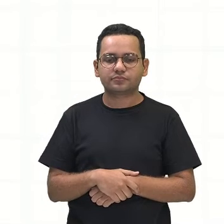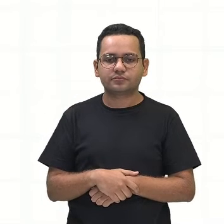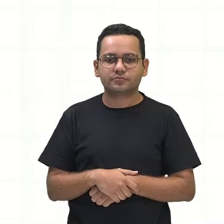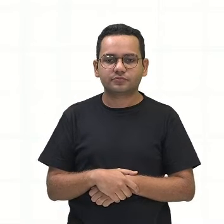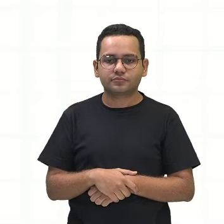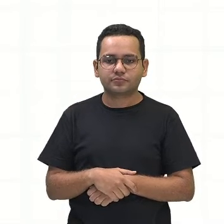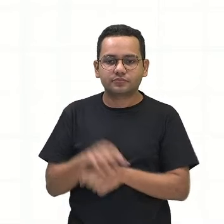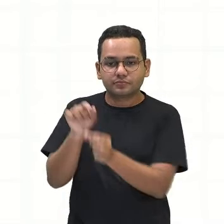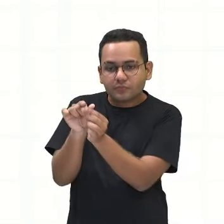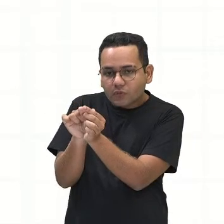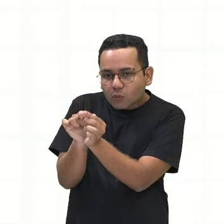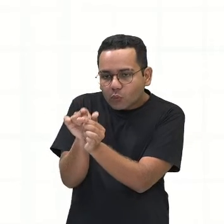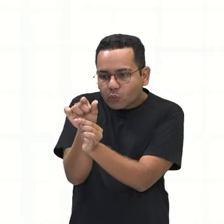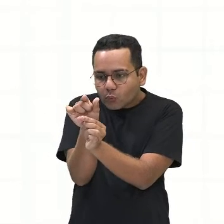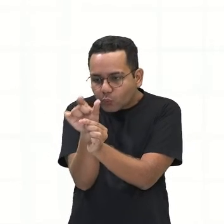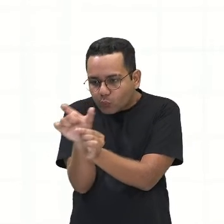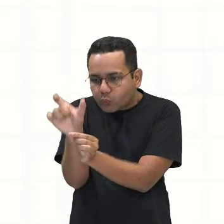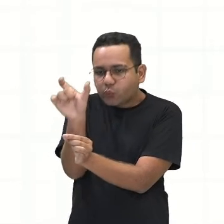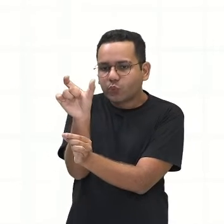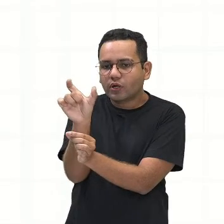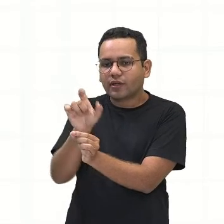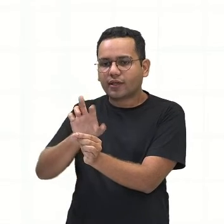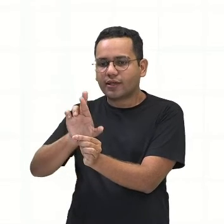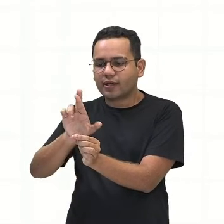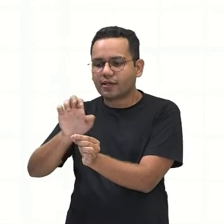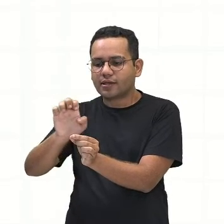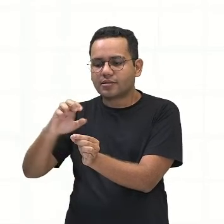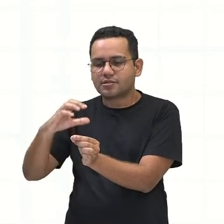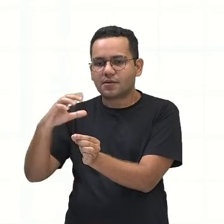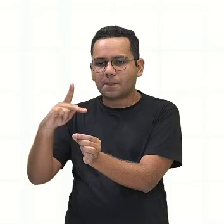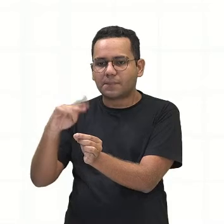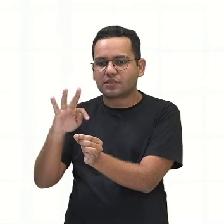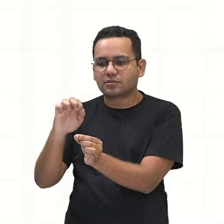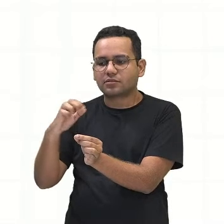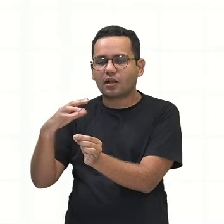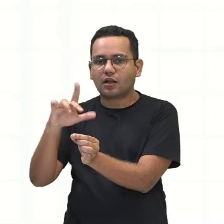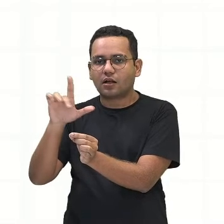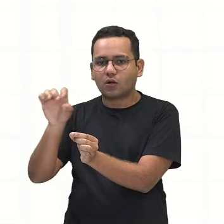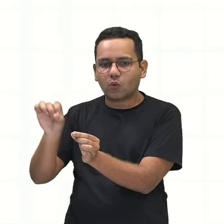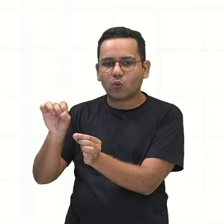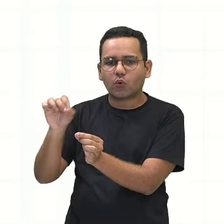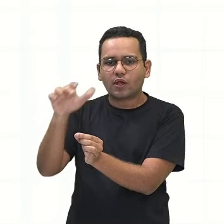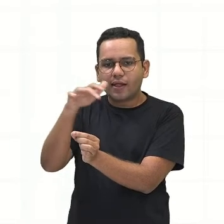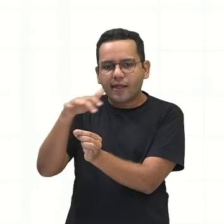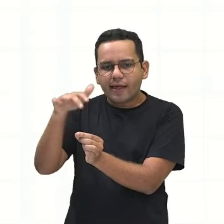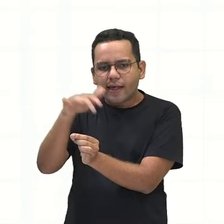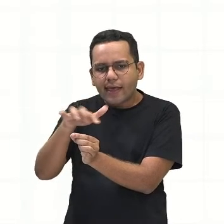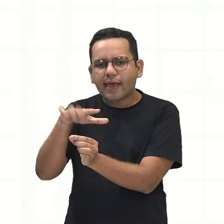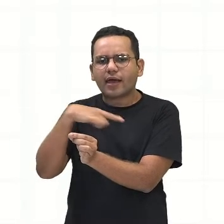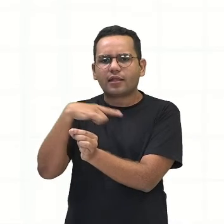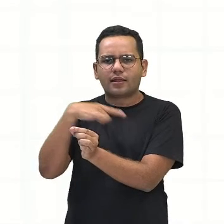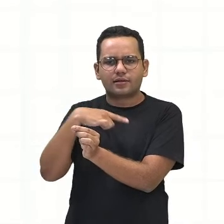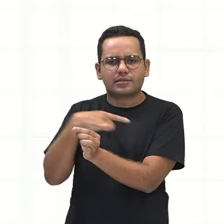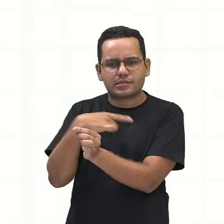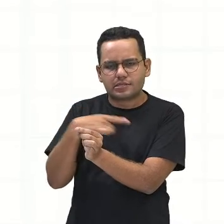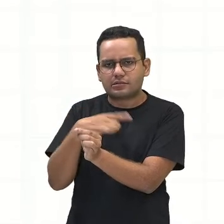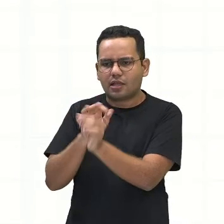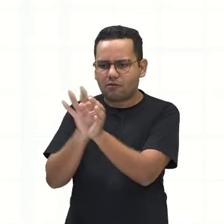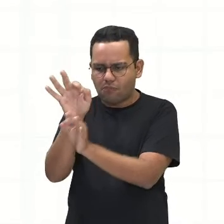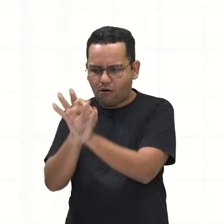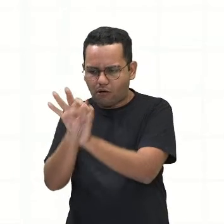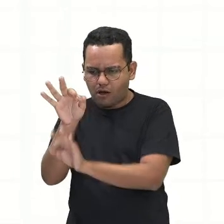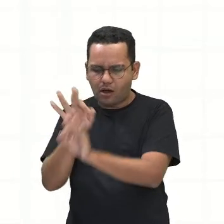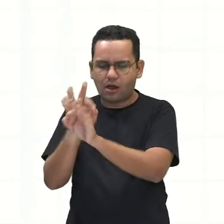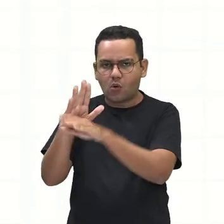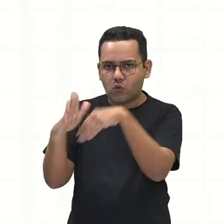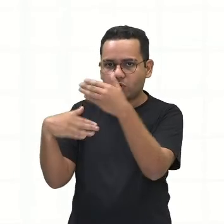ter aqui o receptáculo, em que vai ser a base, a dilatação da zona terminal desse pedúnculo para poder dar